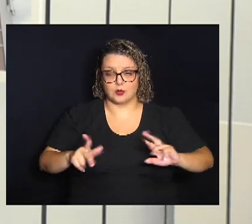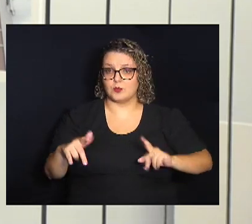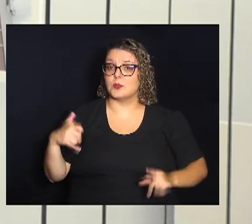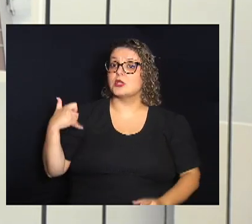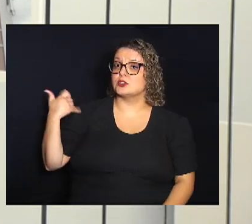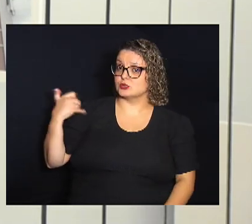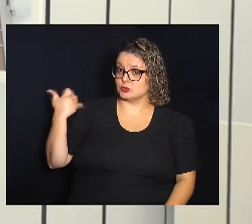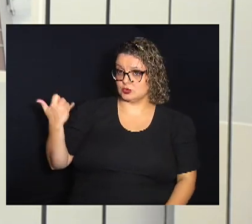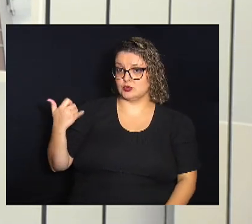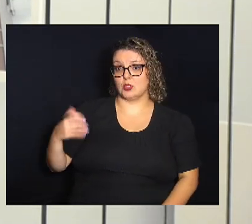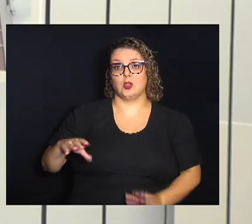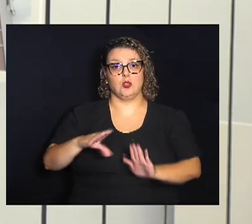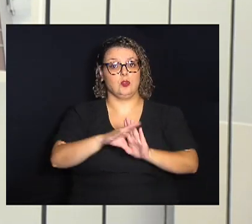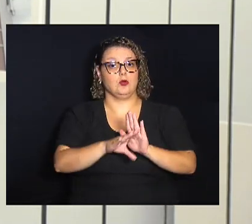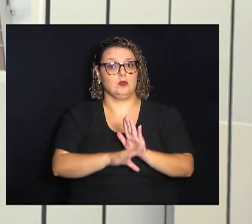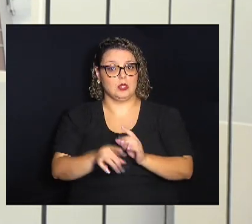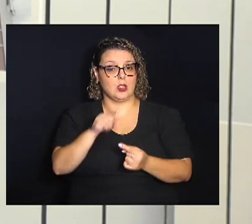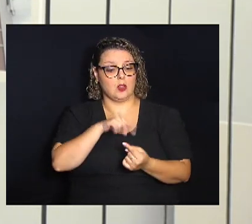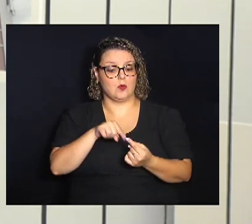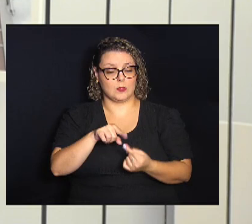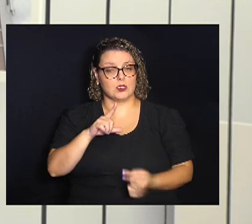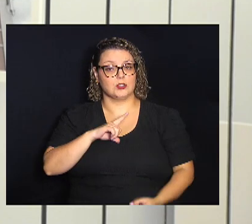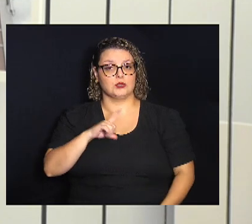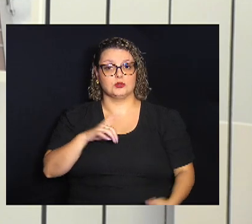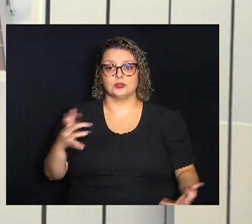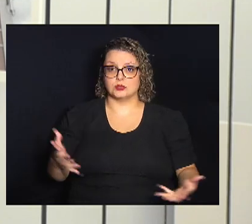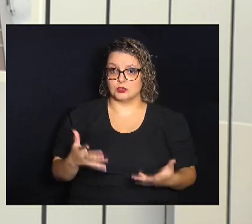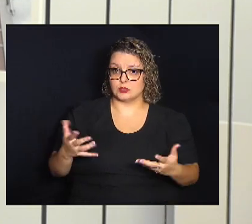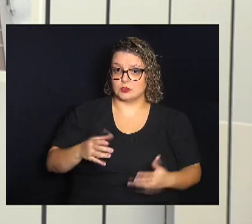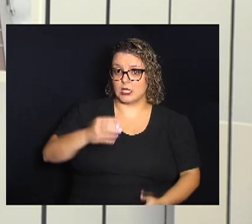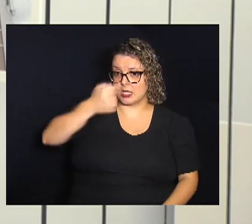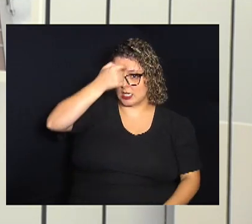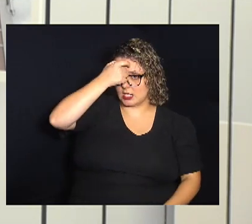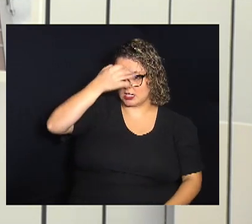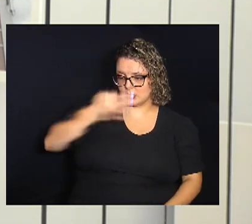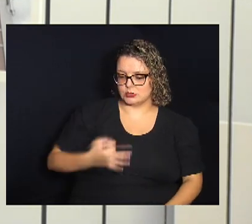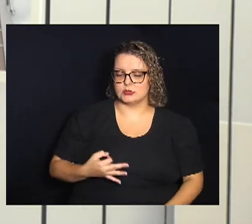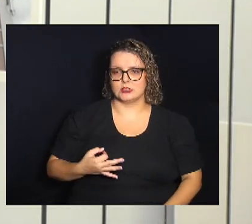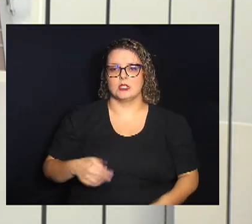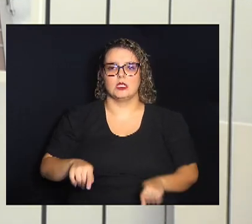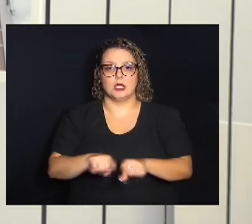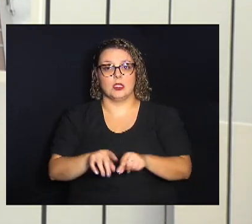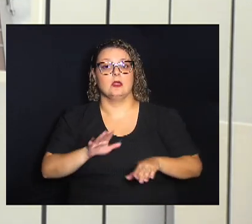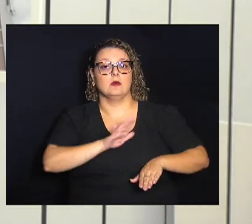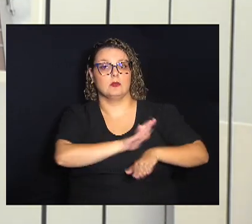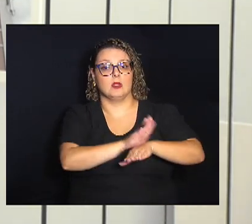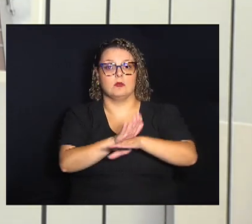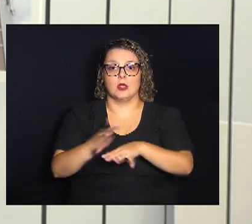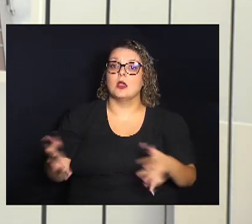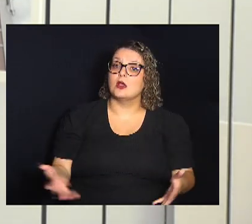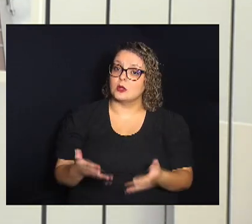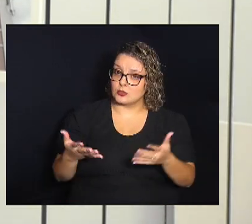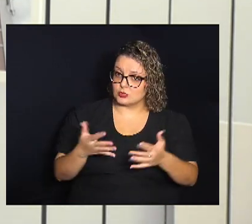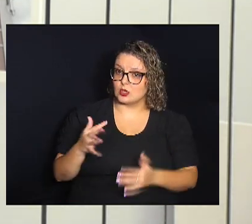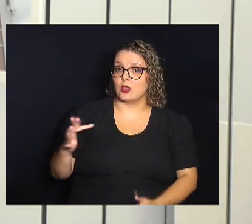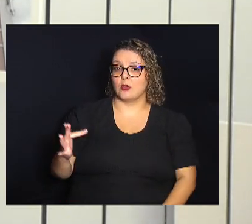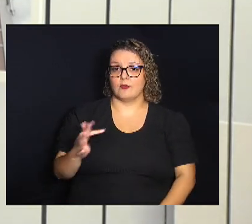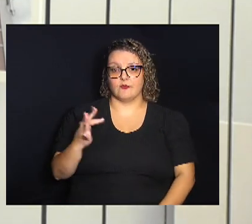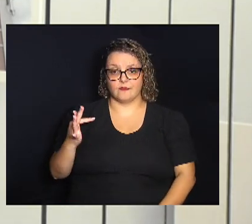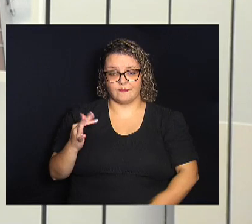etárias, o programa tem como objetivo promover a cidadania e contribuir com a formação política